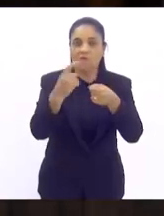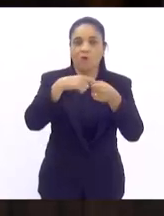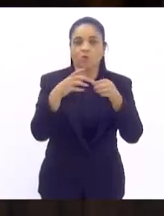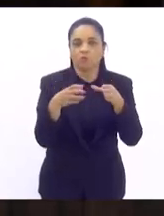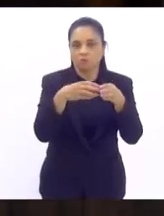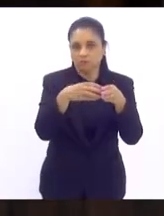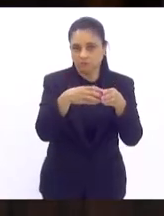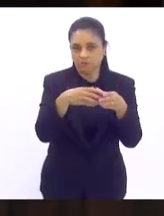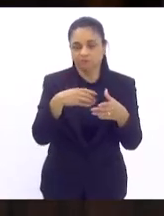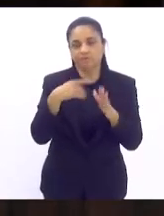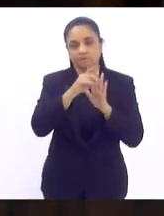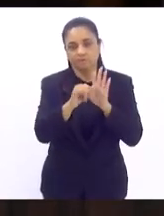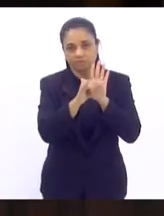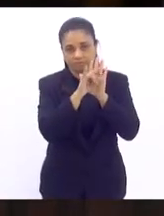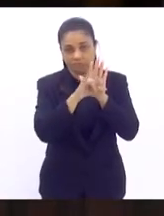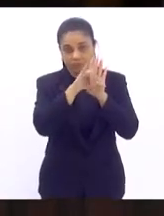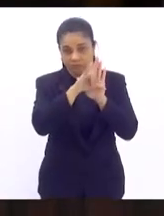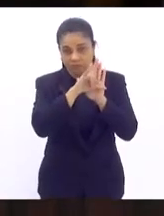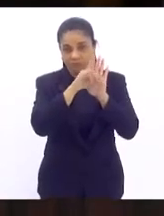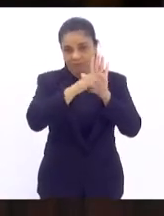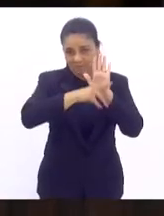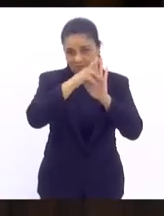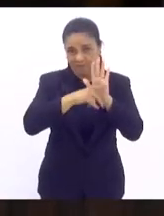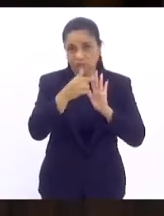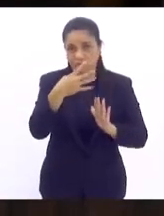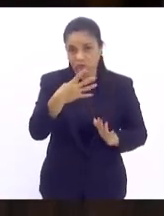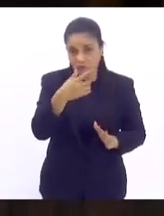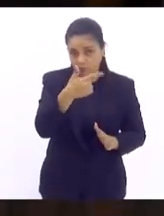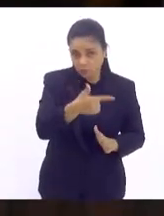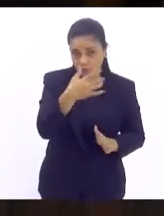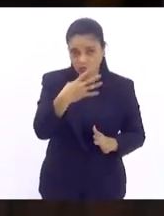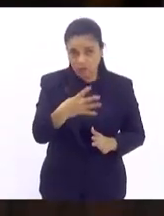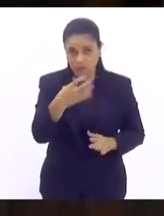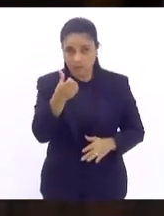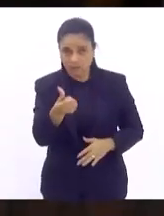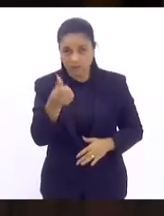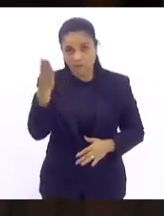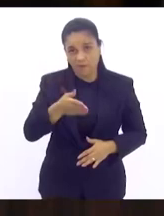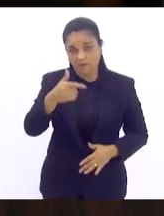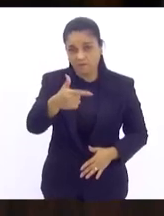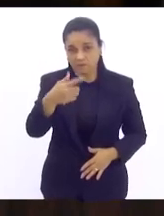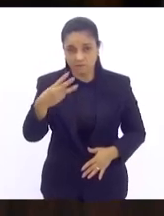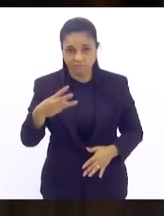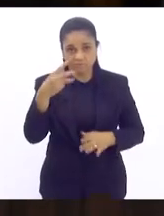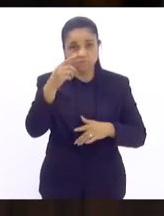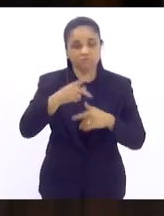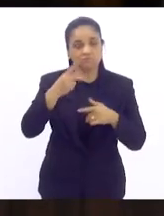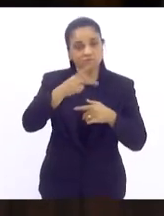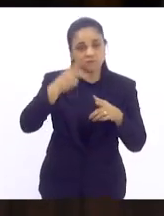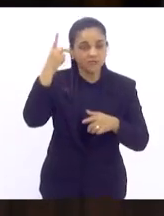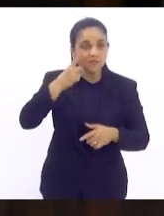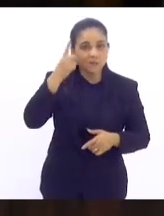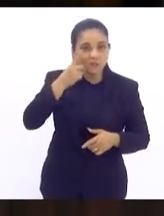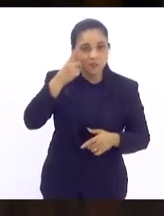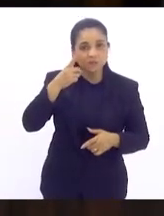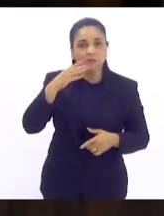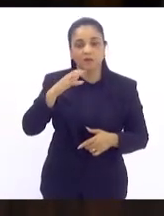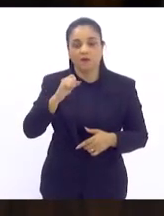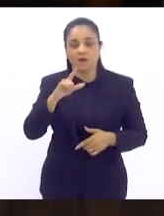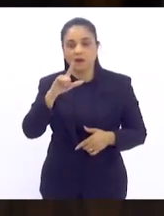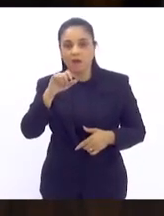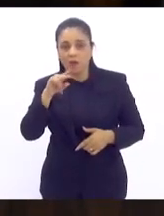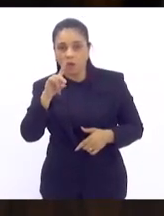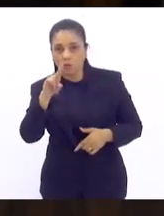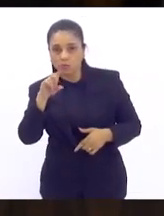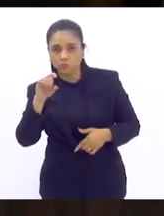Anuncio o projeto de lei número 246 de 23, de autoria do deputado Cláudio Caiado, que altera o anexo da